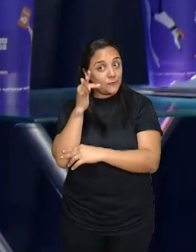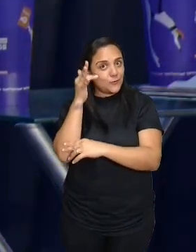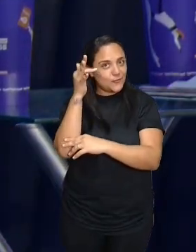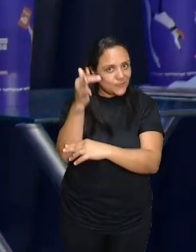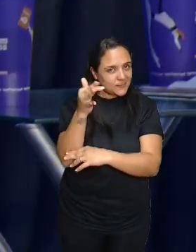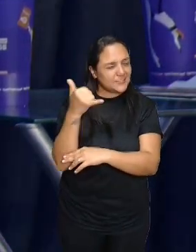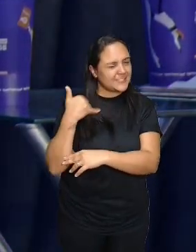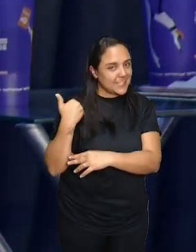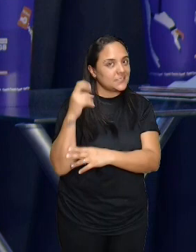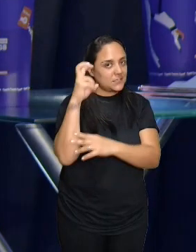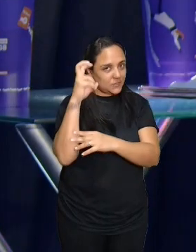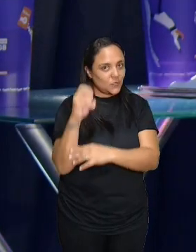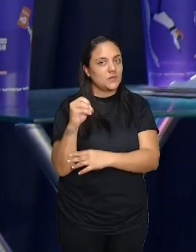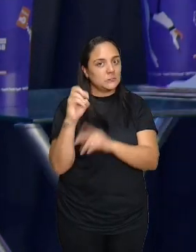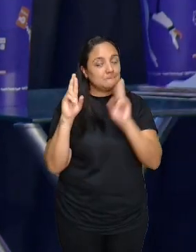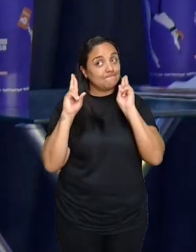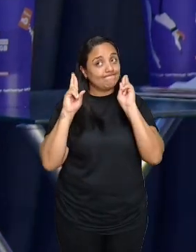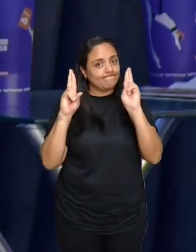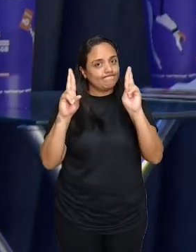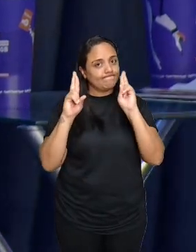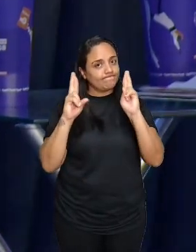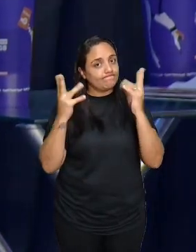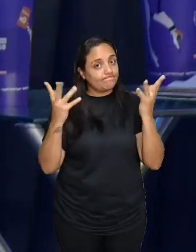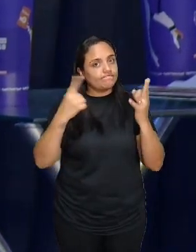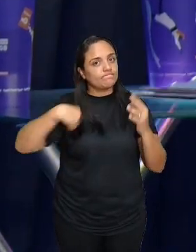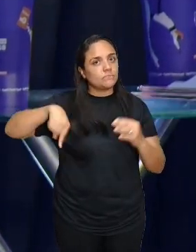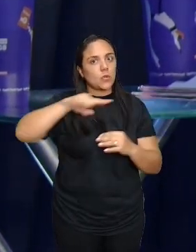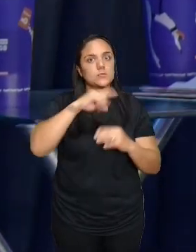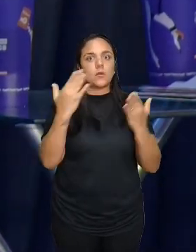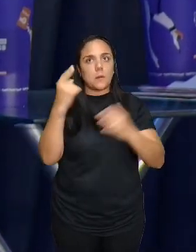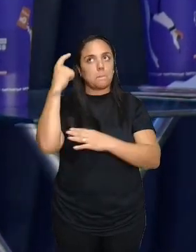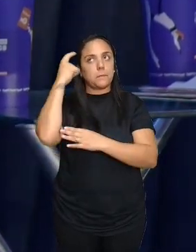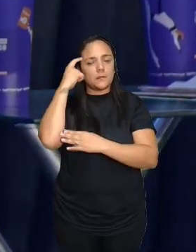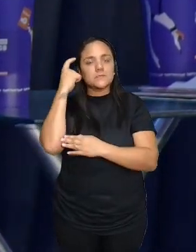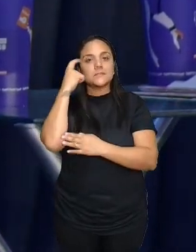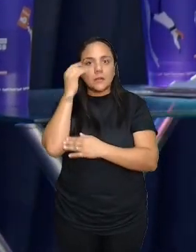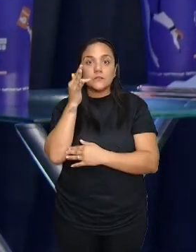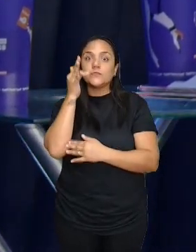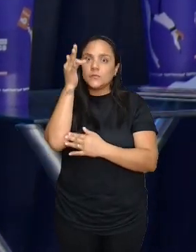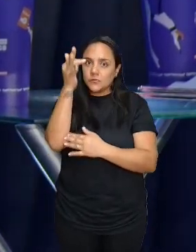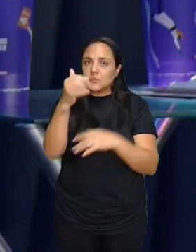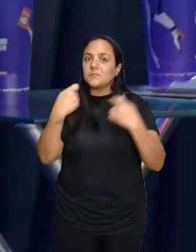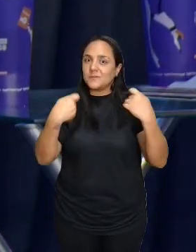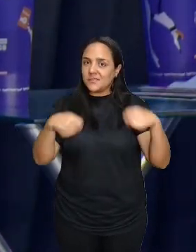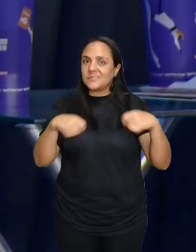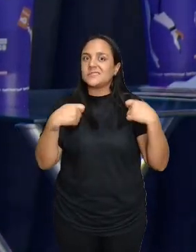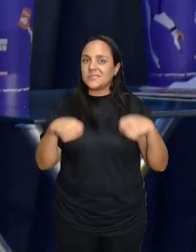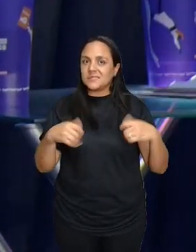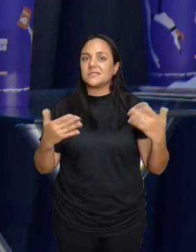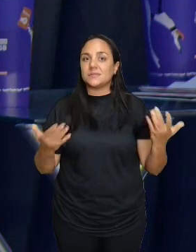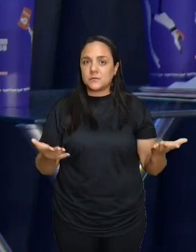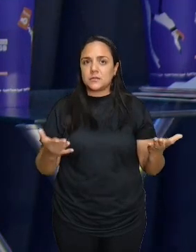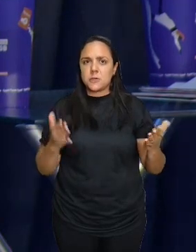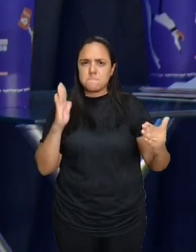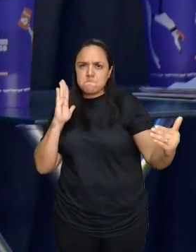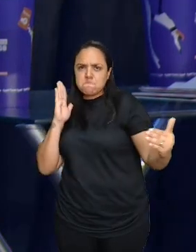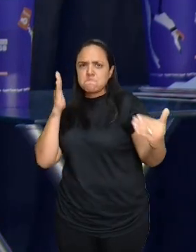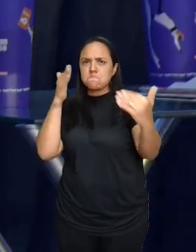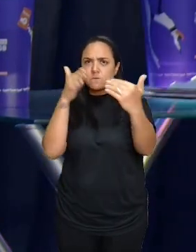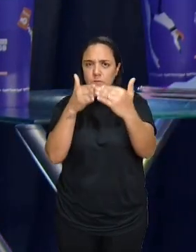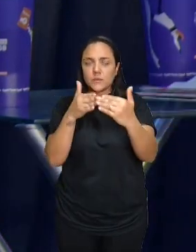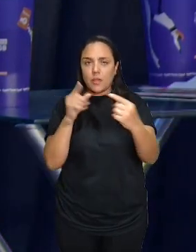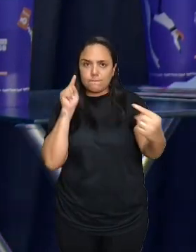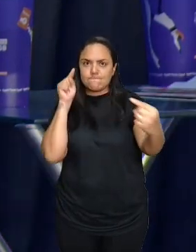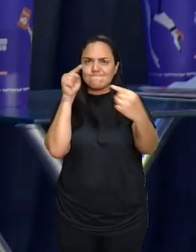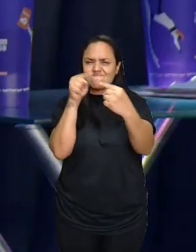passarão dos 50 anos. Né? Então a gente tem que ter um olhar bem crítico em relação a isso, né? Focado no que o Morris falou também. Né?